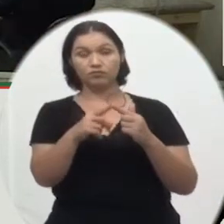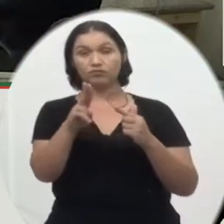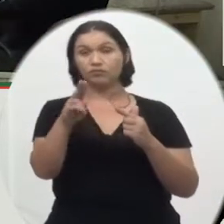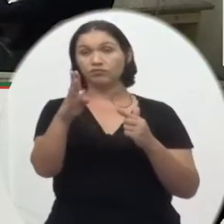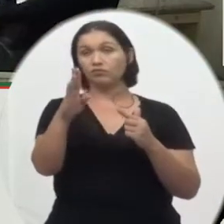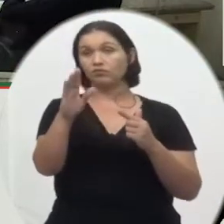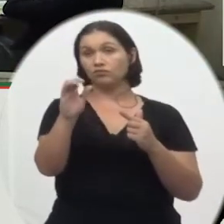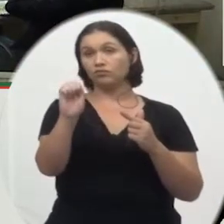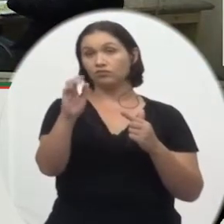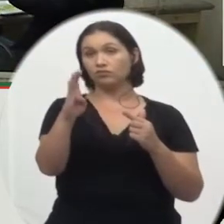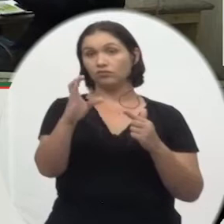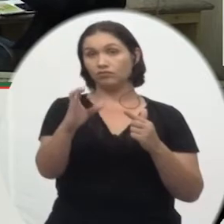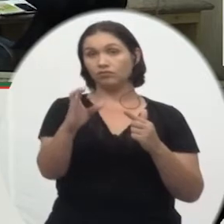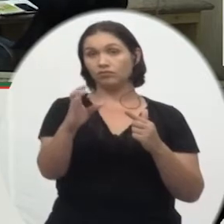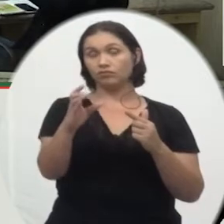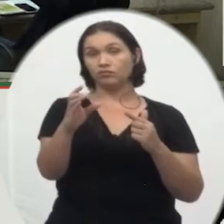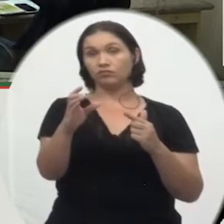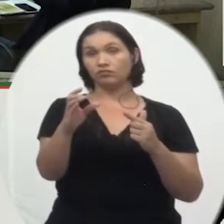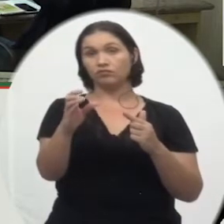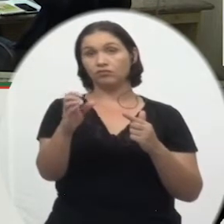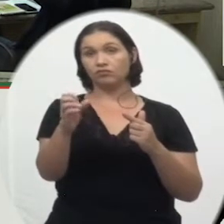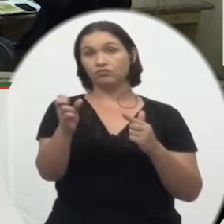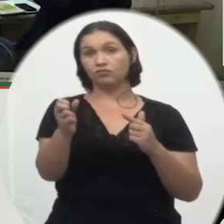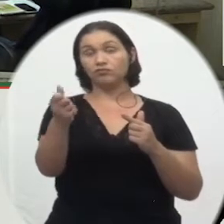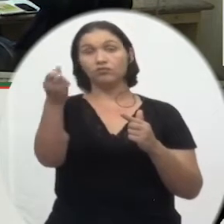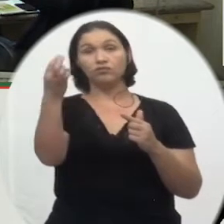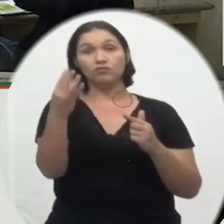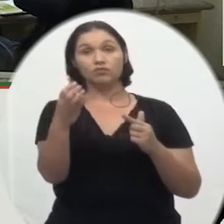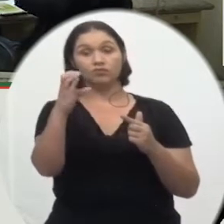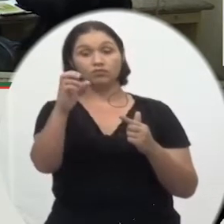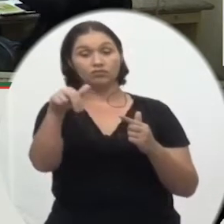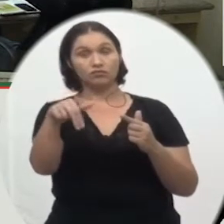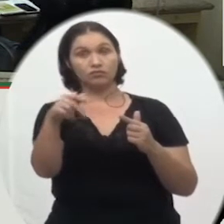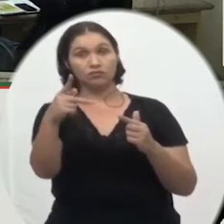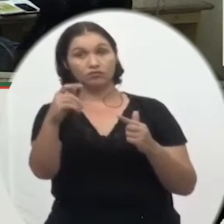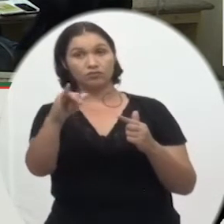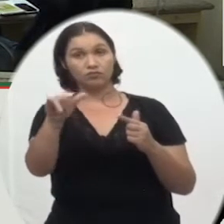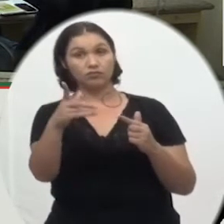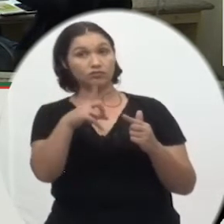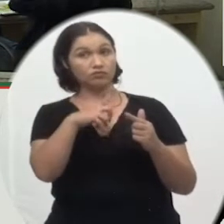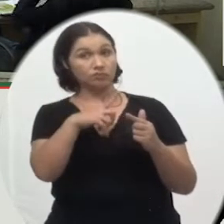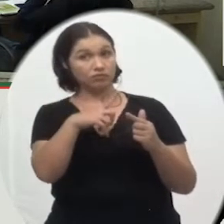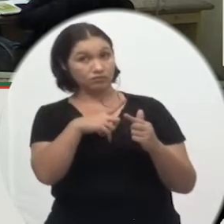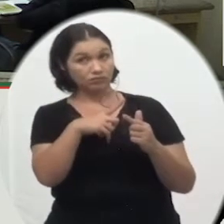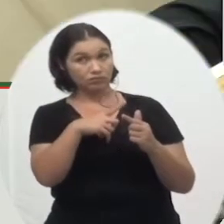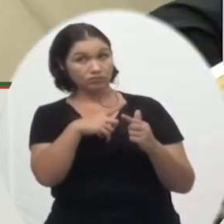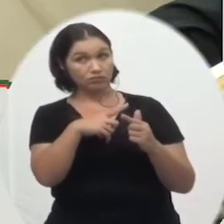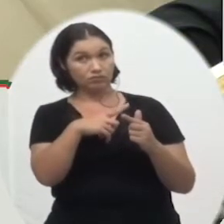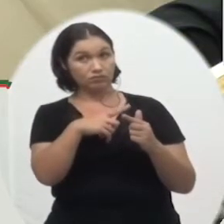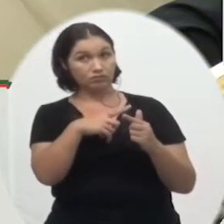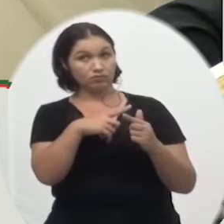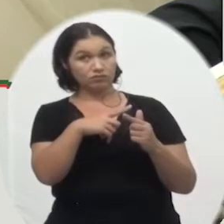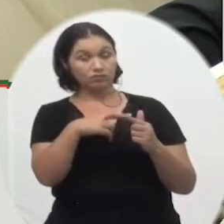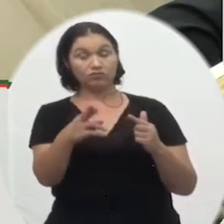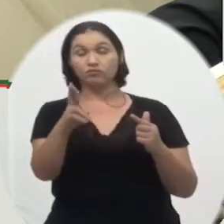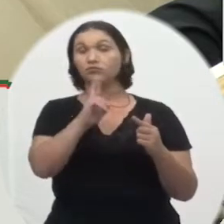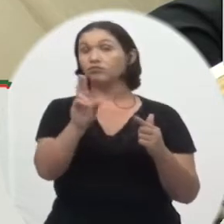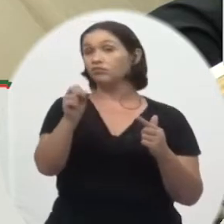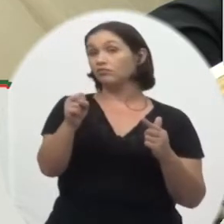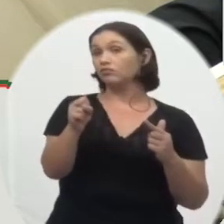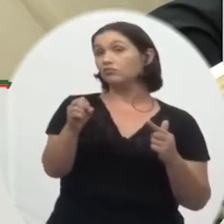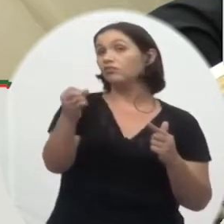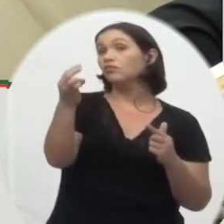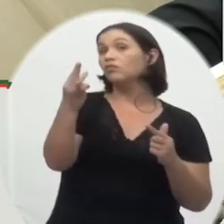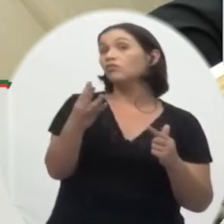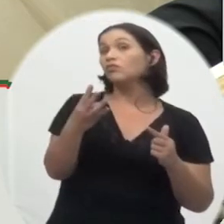quantos CNPJs existem em nome da Associação dos Moradores do Bairro Vozocris? Caso afirmativo, quantos CNPJs são?